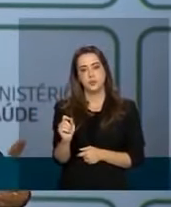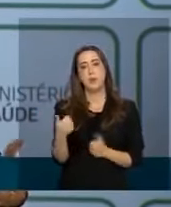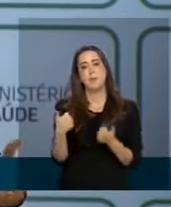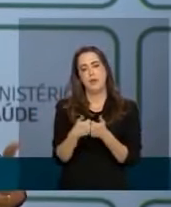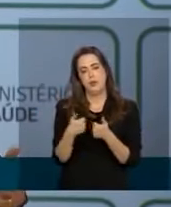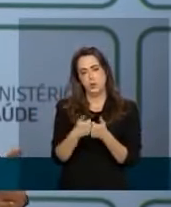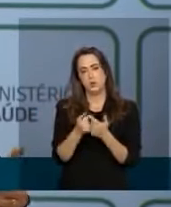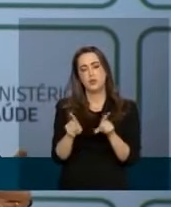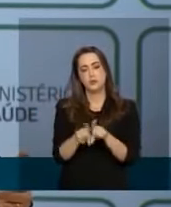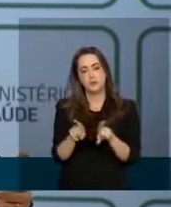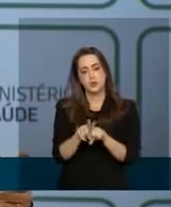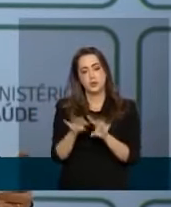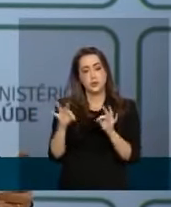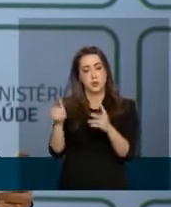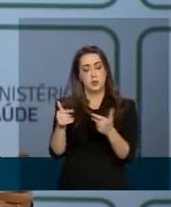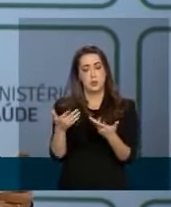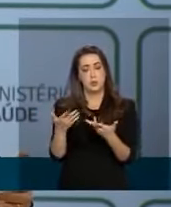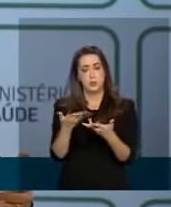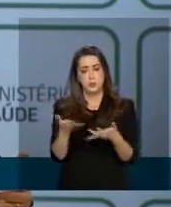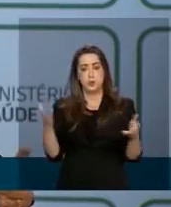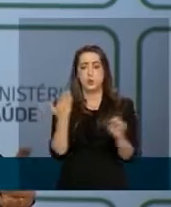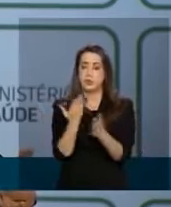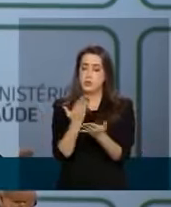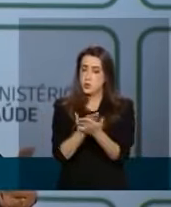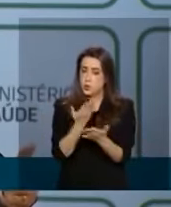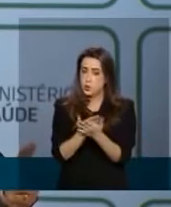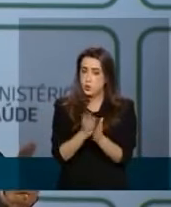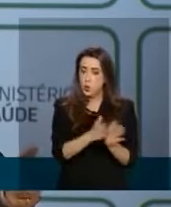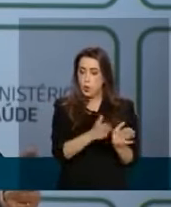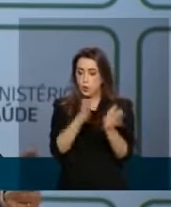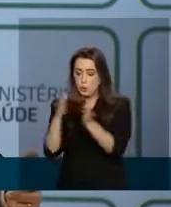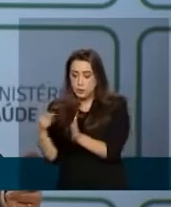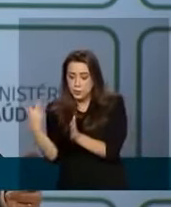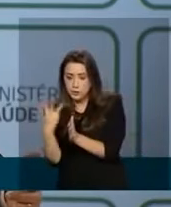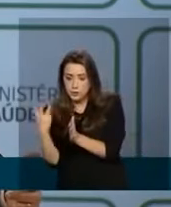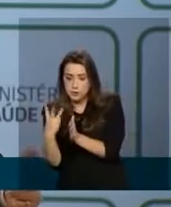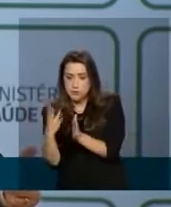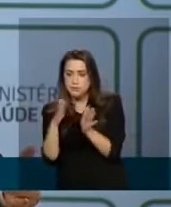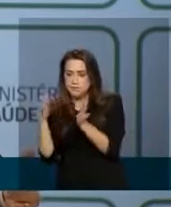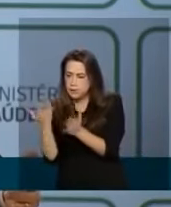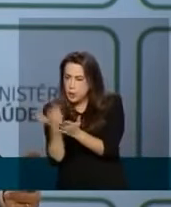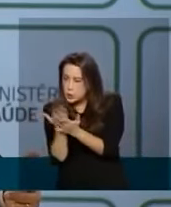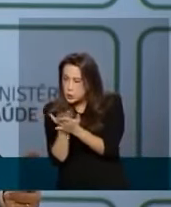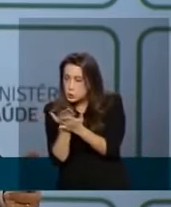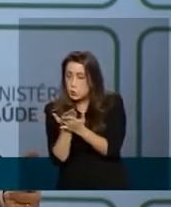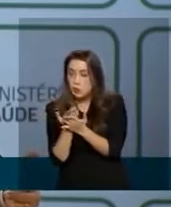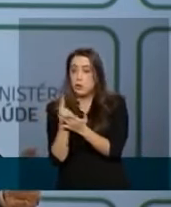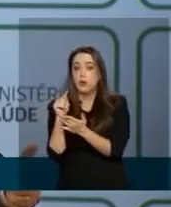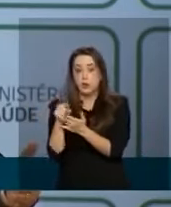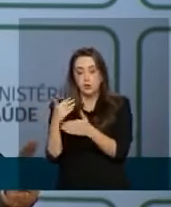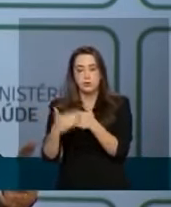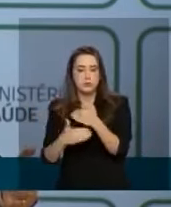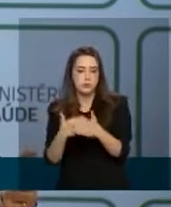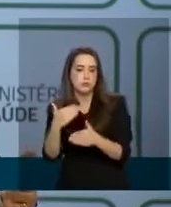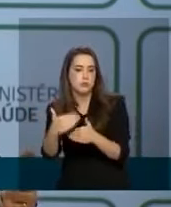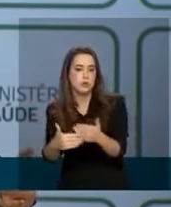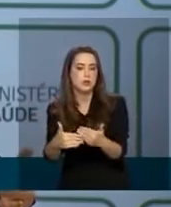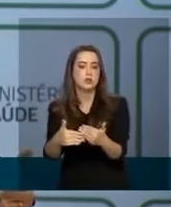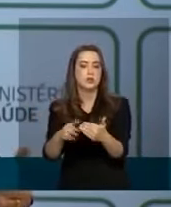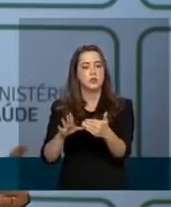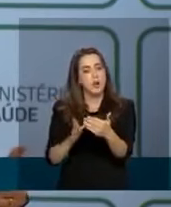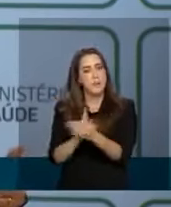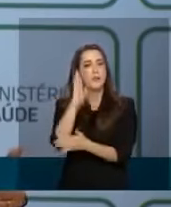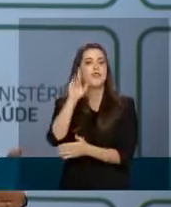também, de todos esses estudos de fase 3, para que a partir desse ponto, a partir das evidências, a partir da aprovação